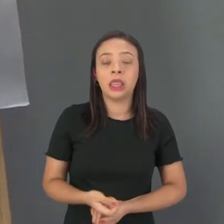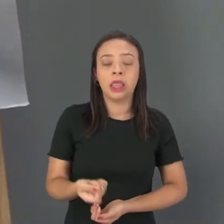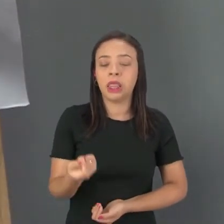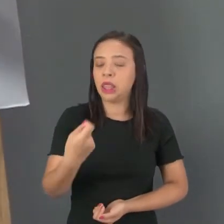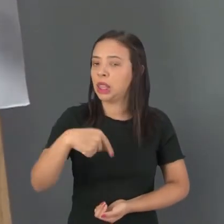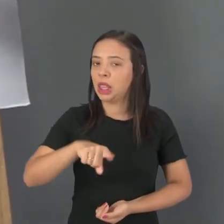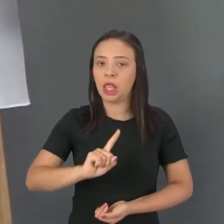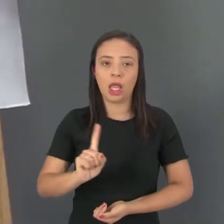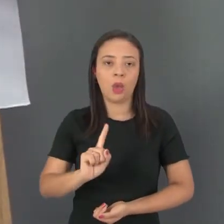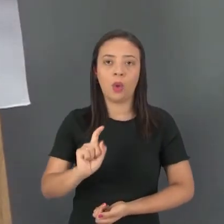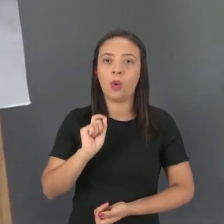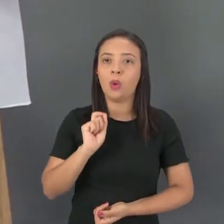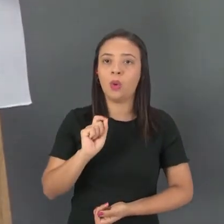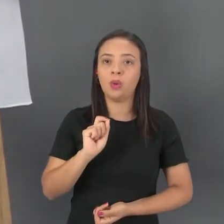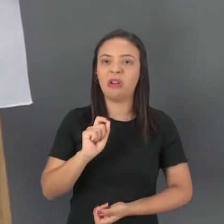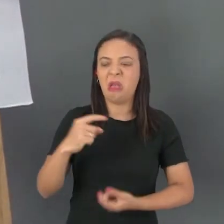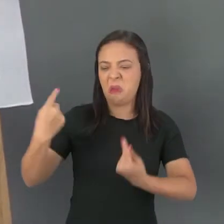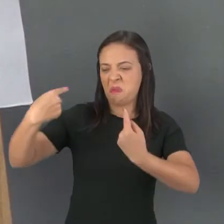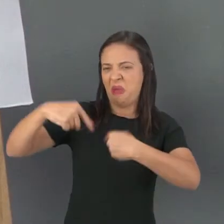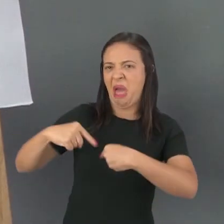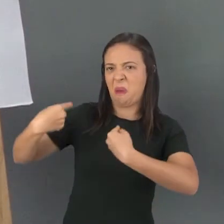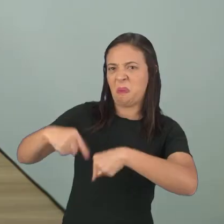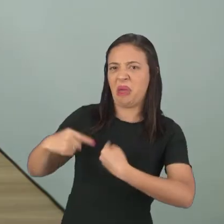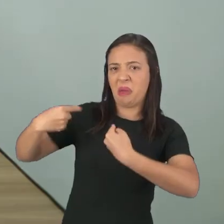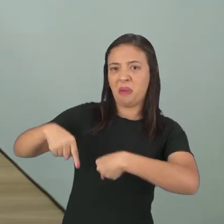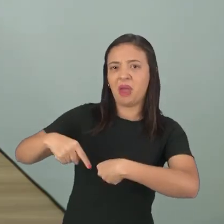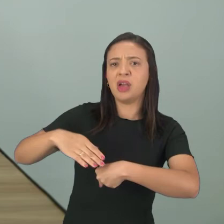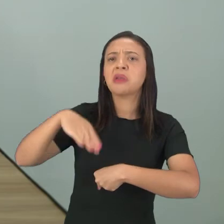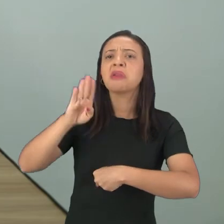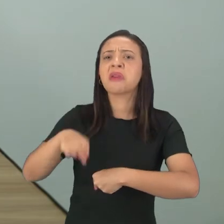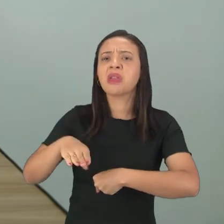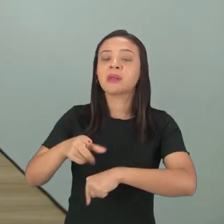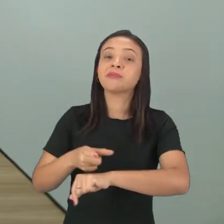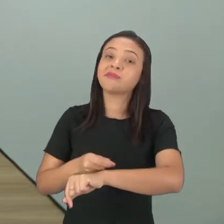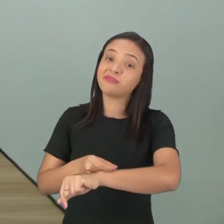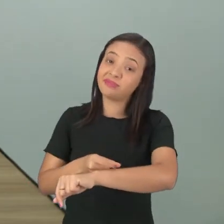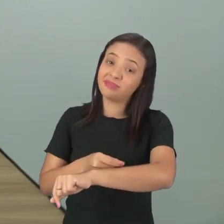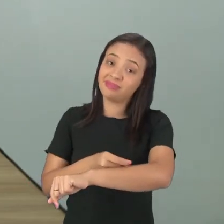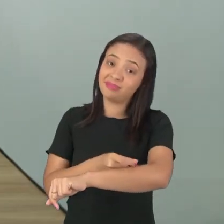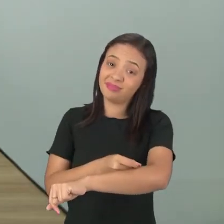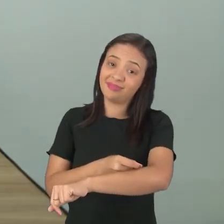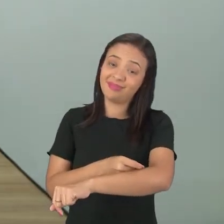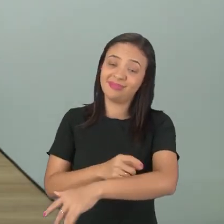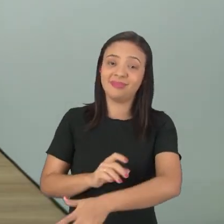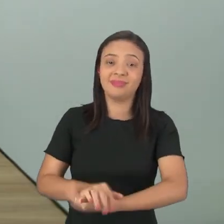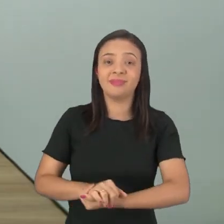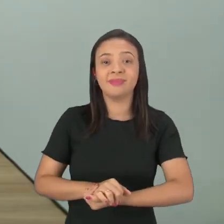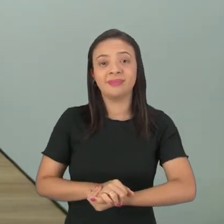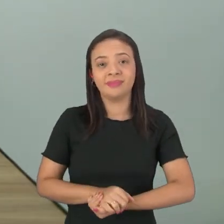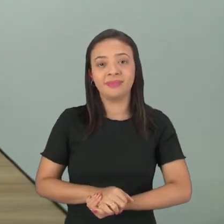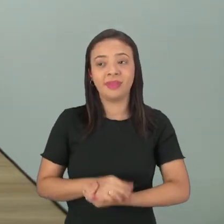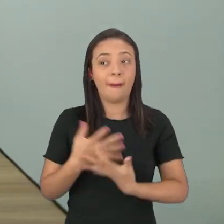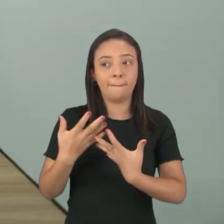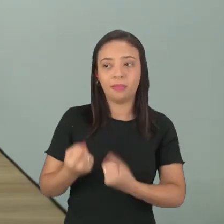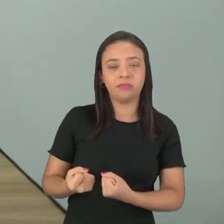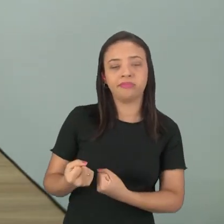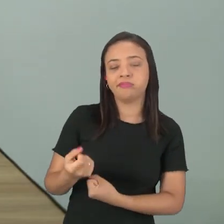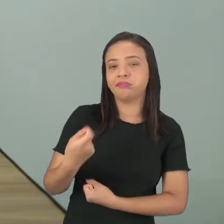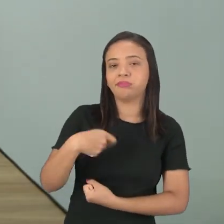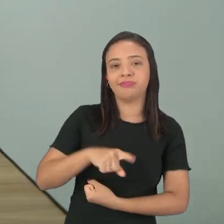a zombaria das formigas tá então nós temos duas